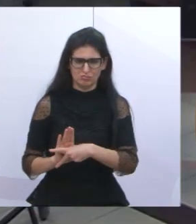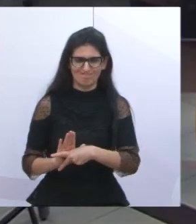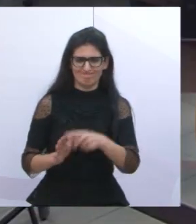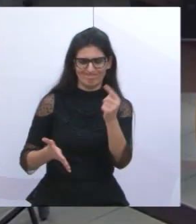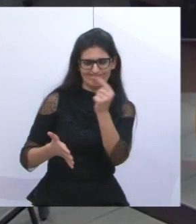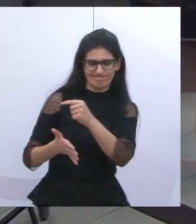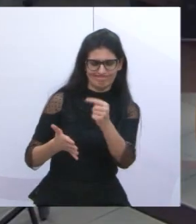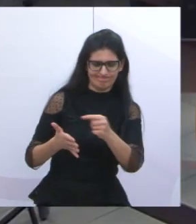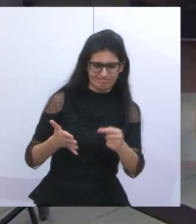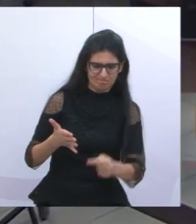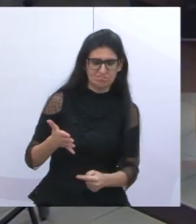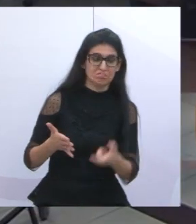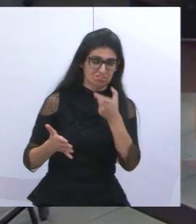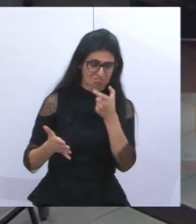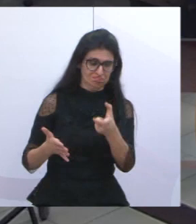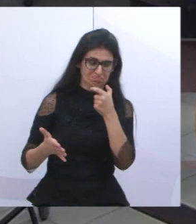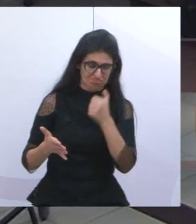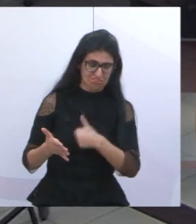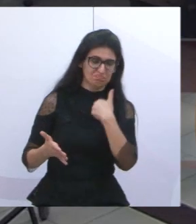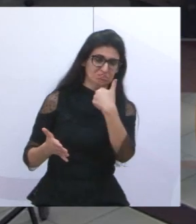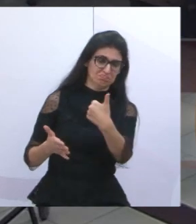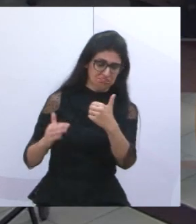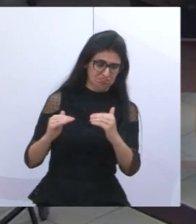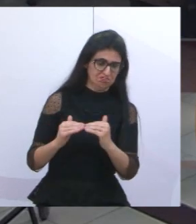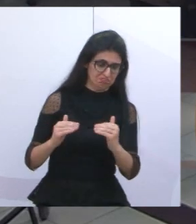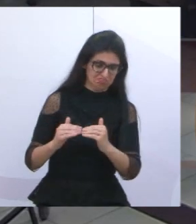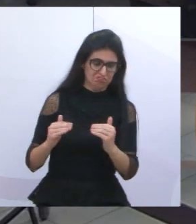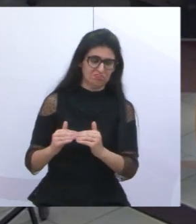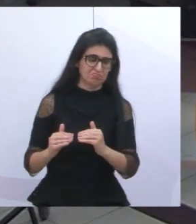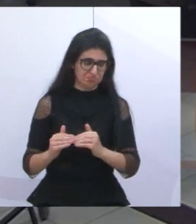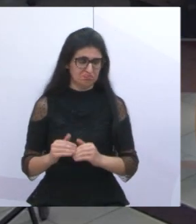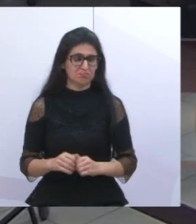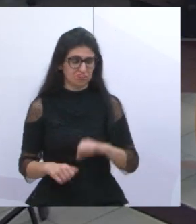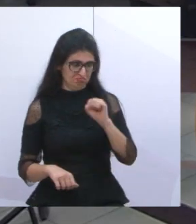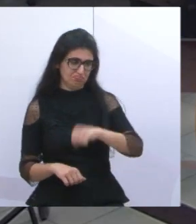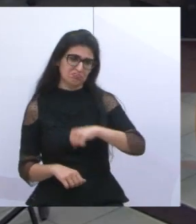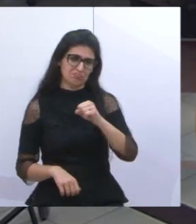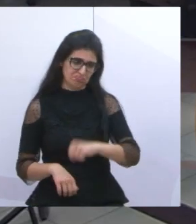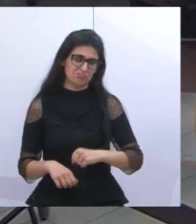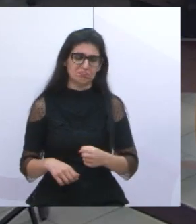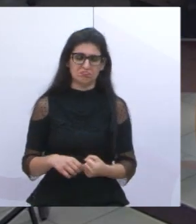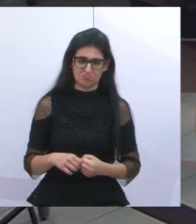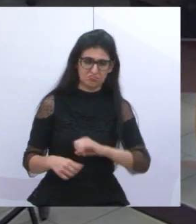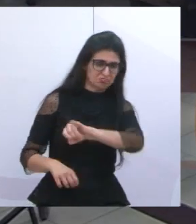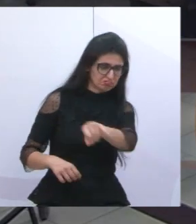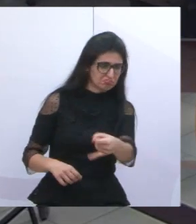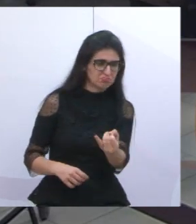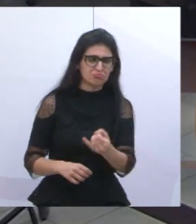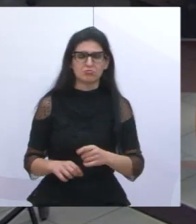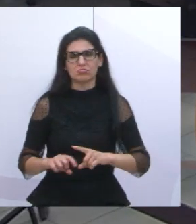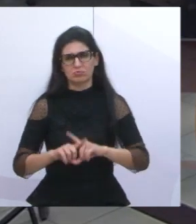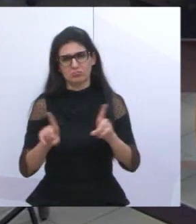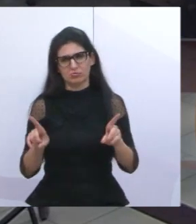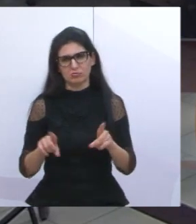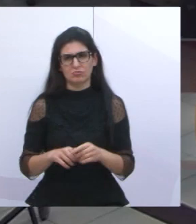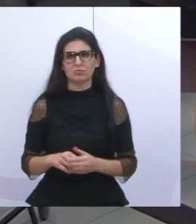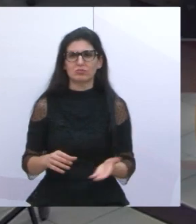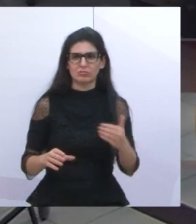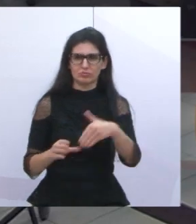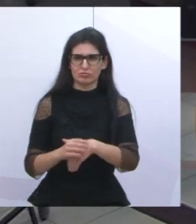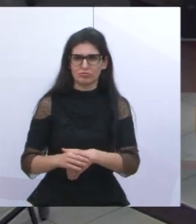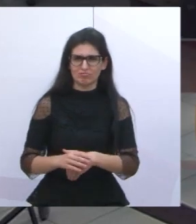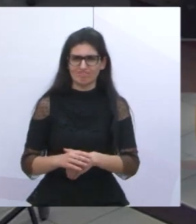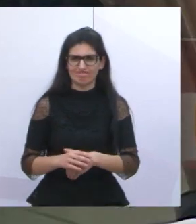pontos interessantes, eu já disse aqui, que deveriam ser aproveitados. Mesmo que eu saiba que o meu voto será